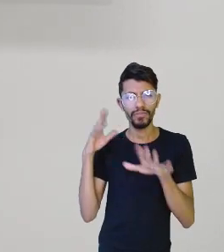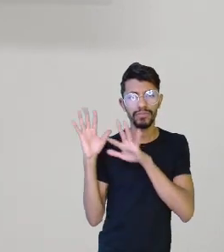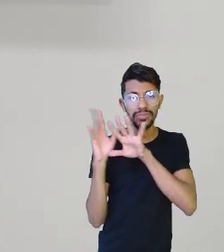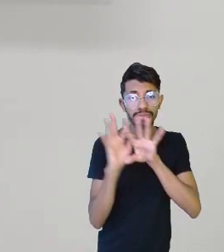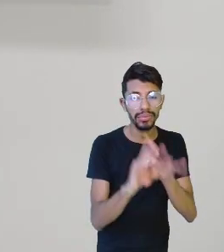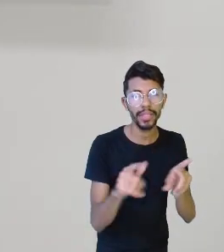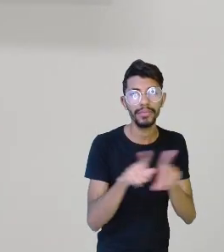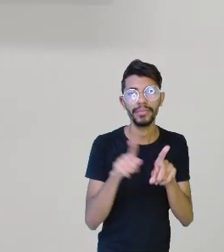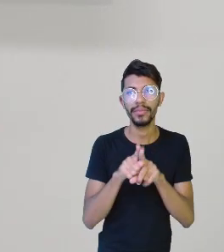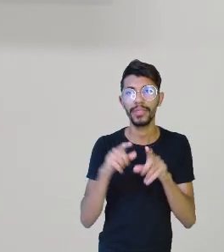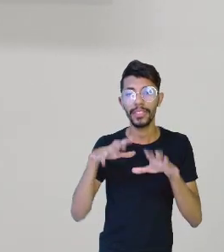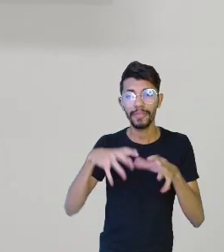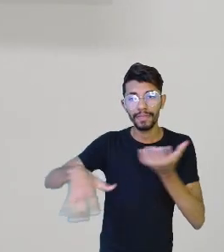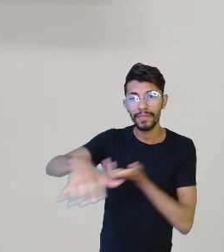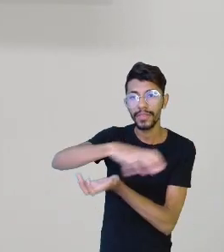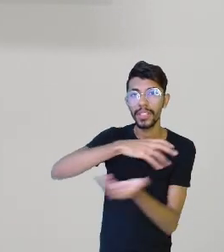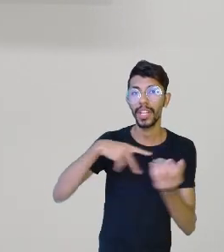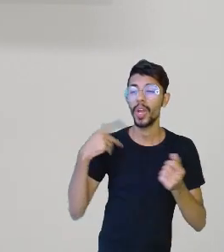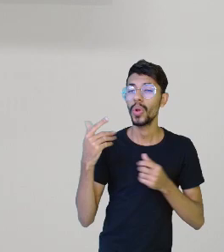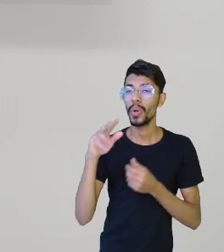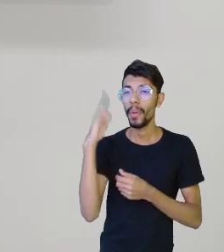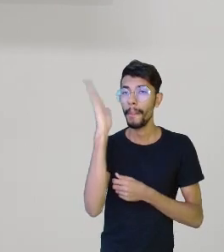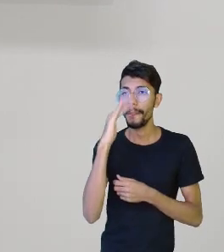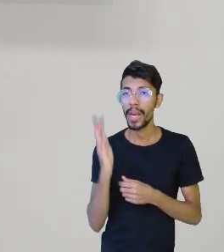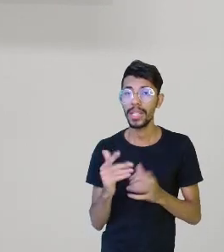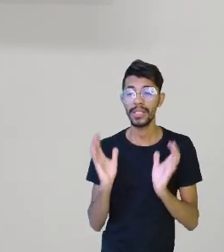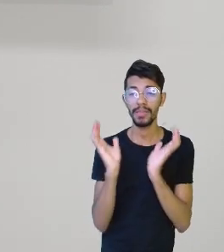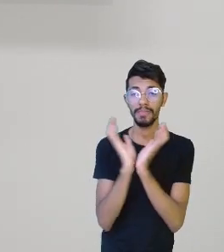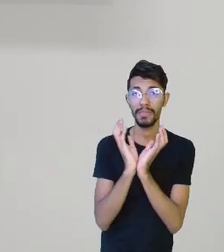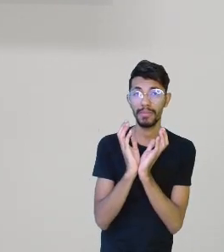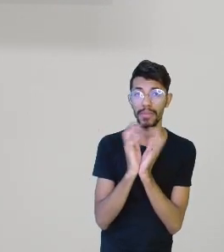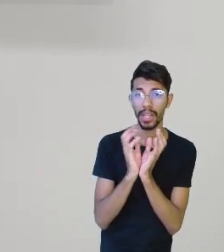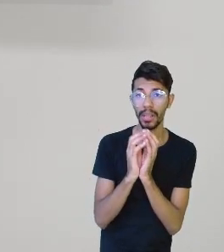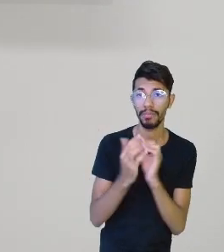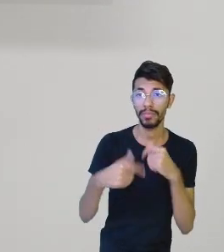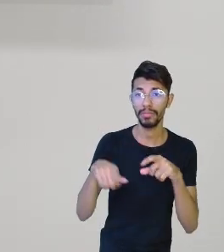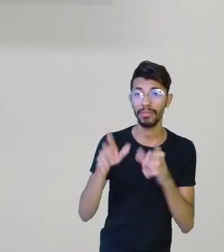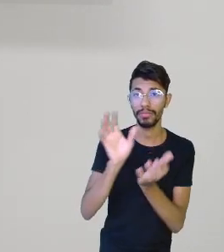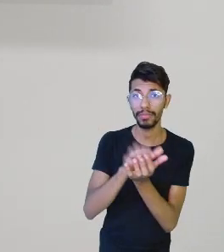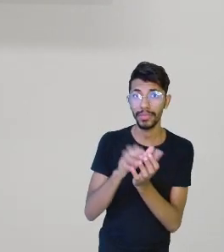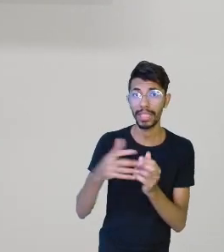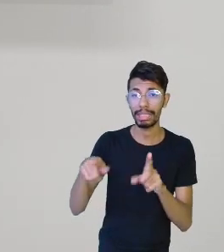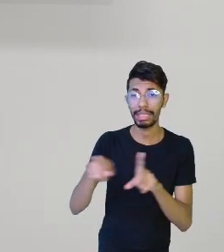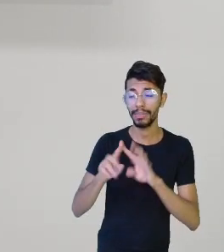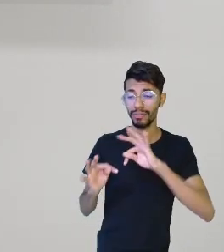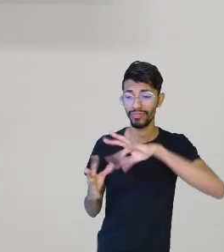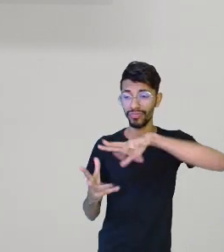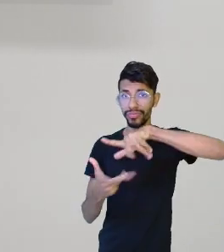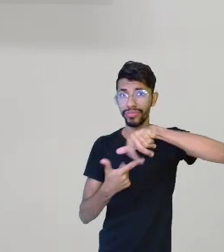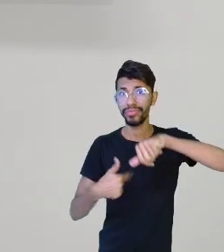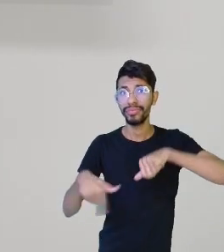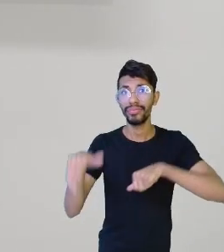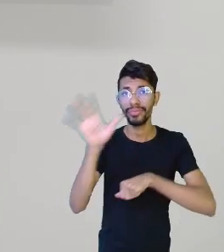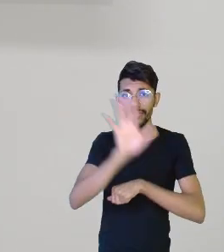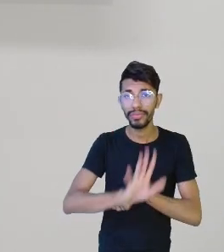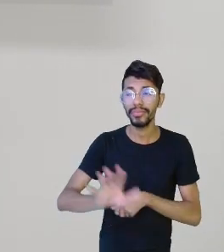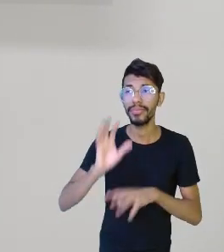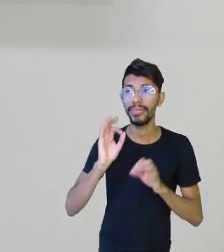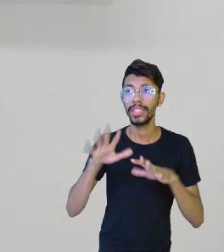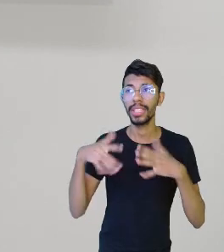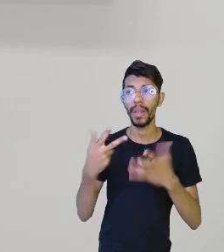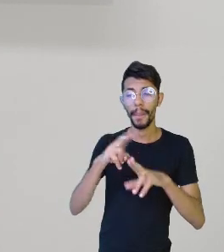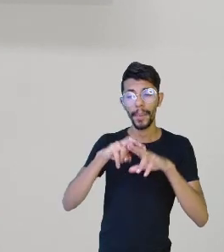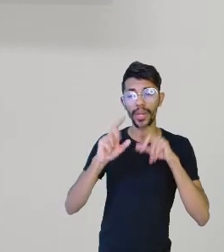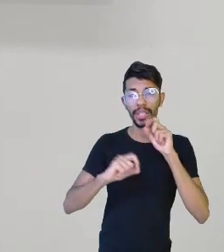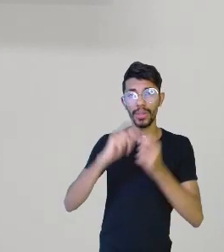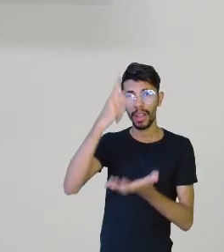Pernambuco, no Brasil e no mundo. Gente, Forte do Brum, por isso que ele é considerado um patrimônio histórico, né? Como a gente falou antes, para